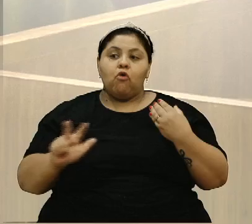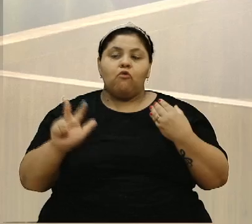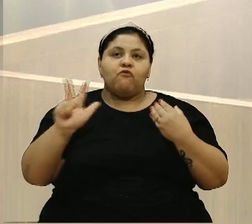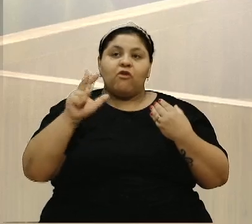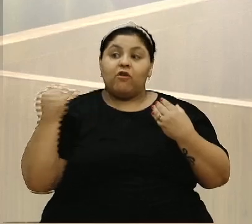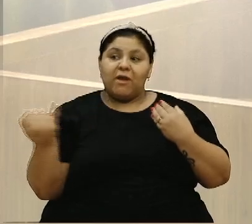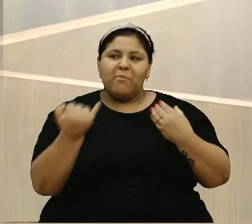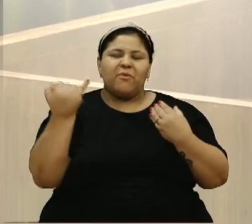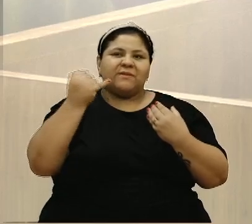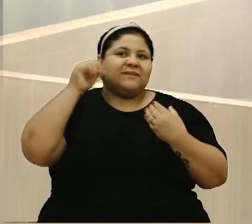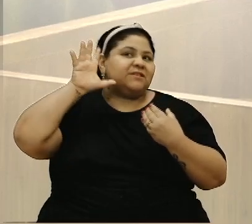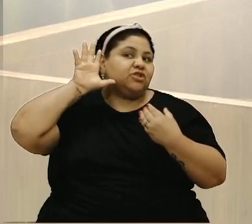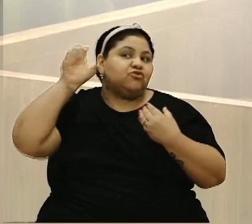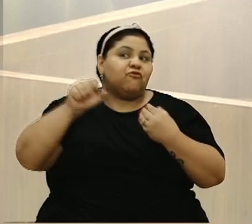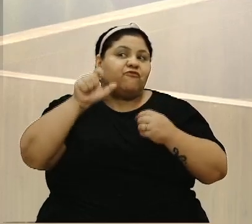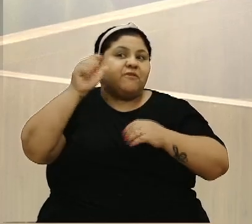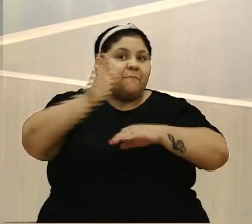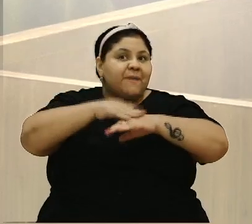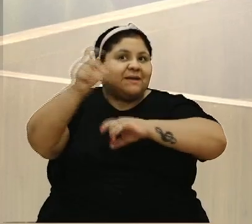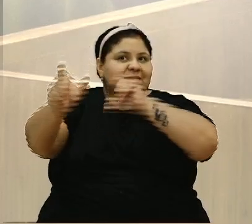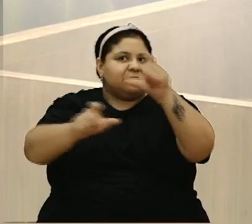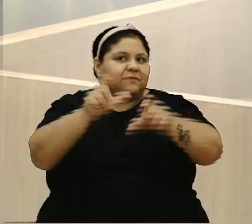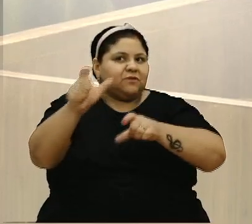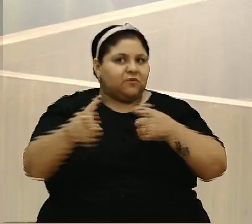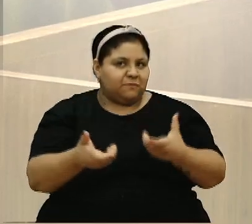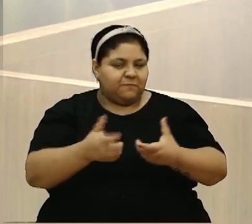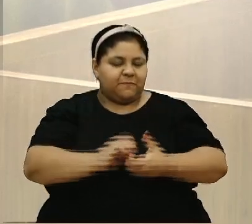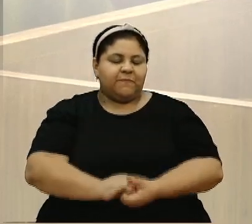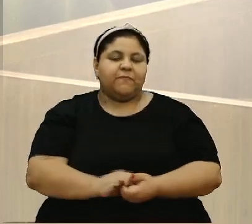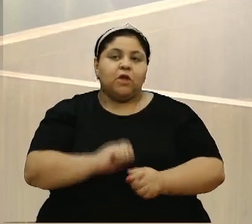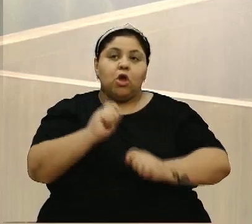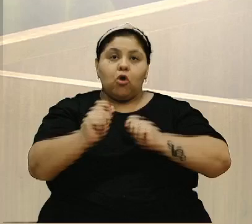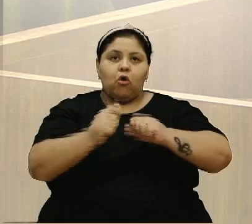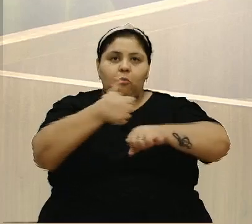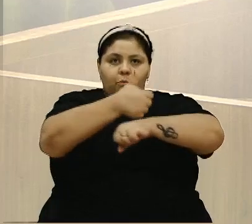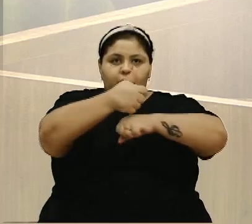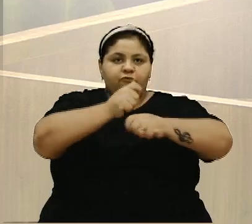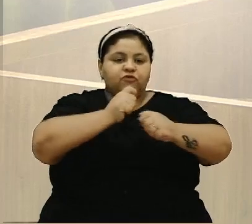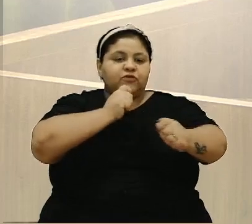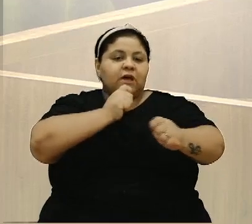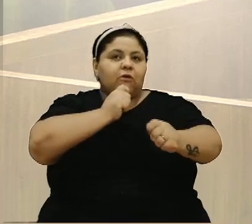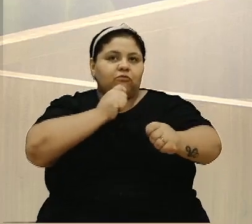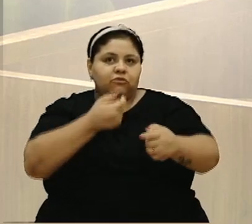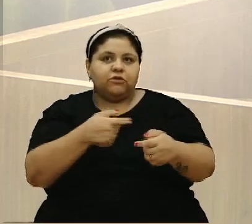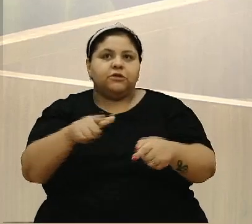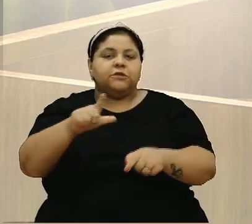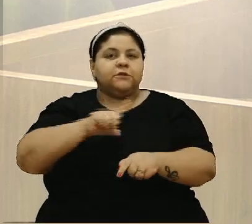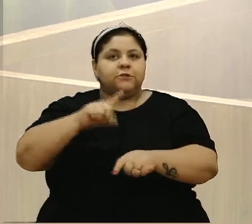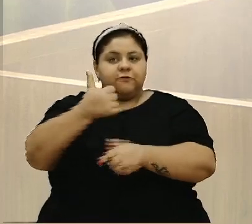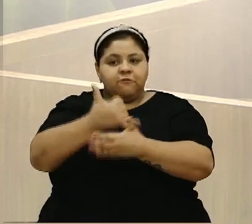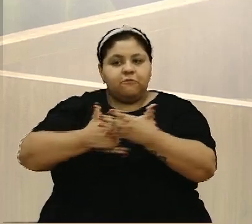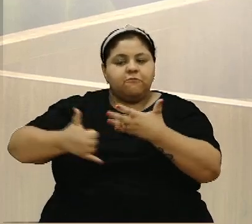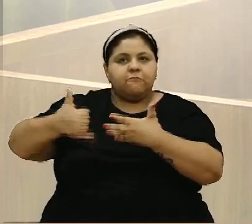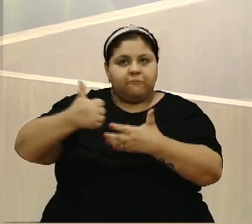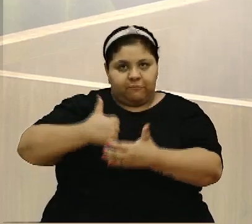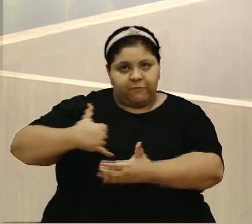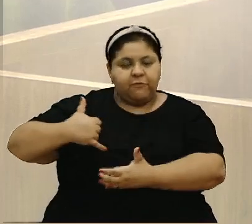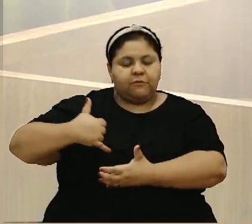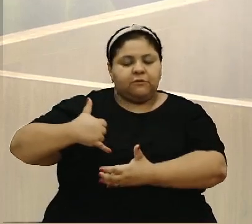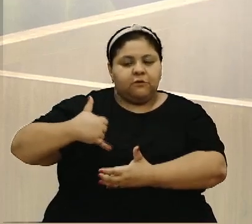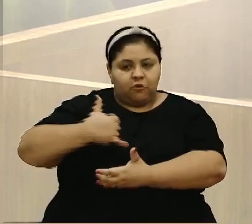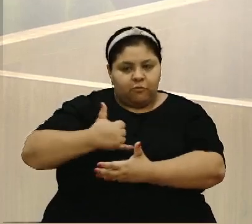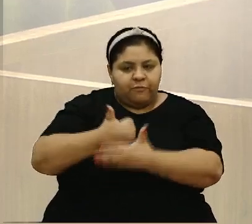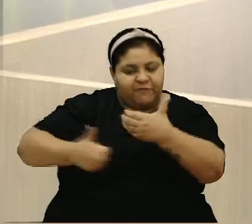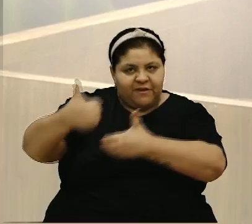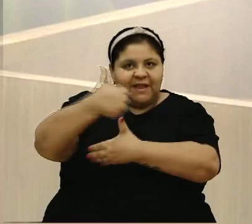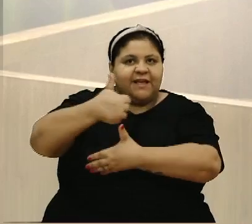sempre mais as pessoas. Como jornalista e repórter, eu tive o privilégio de estar nas ruas, de ouvir as histórias,